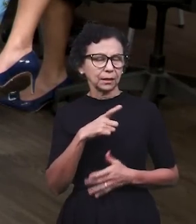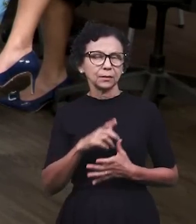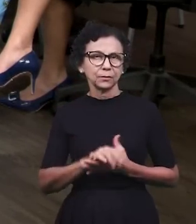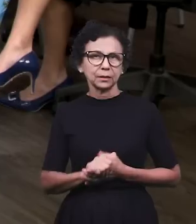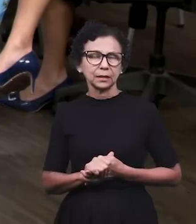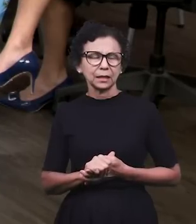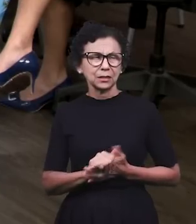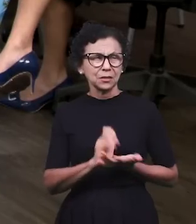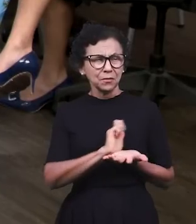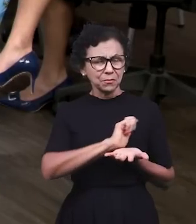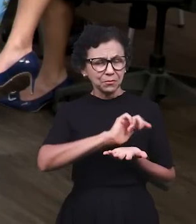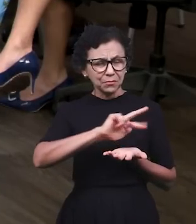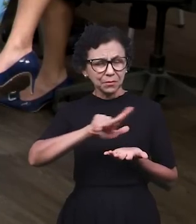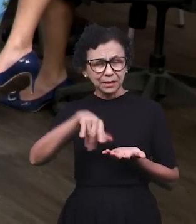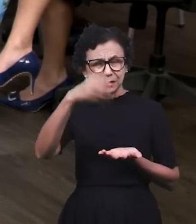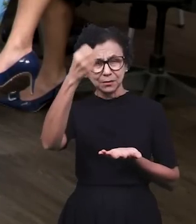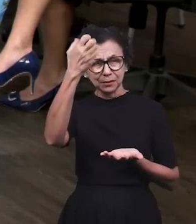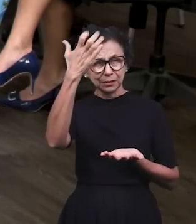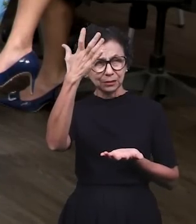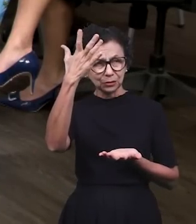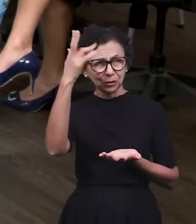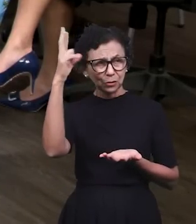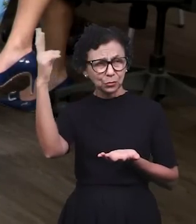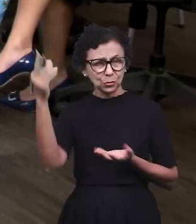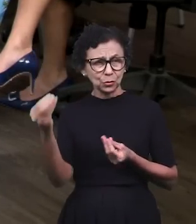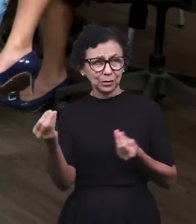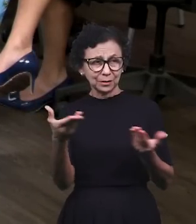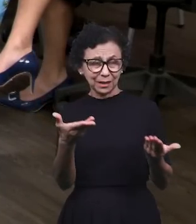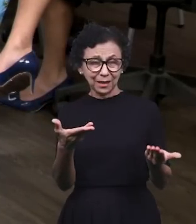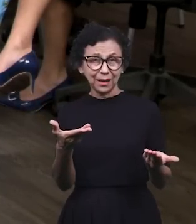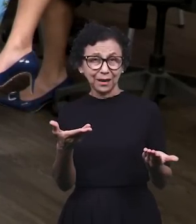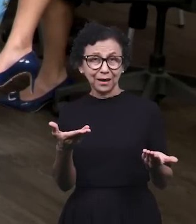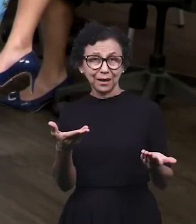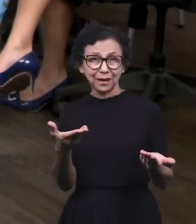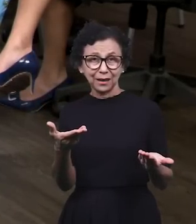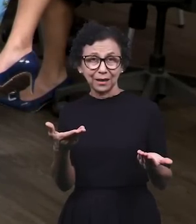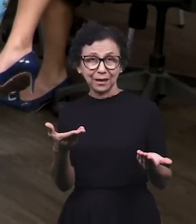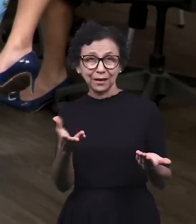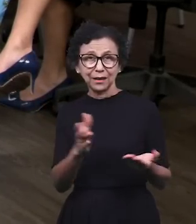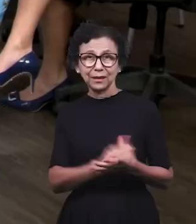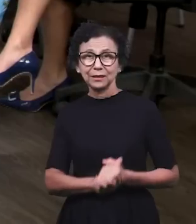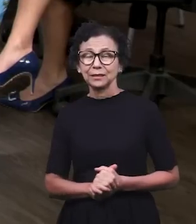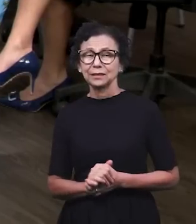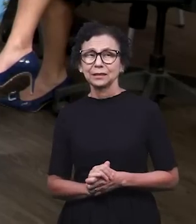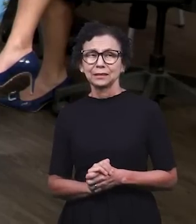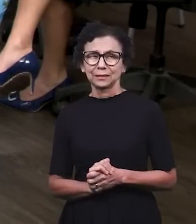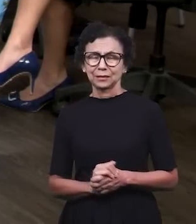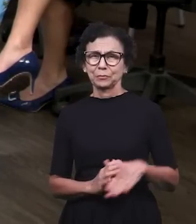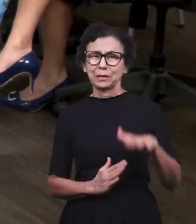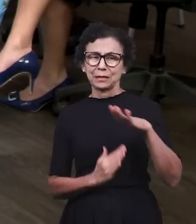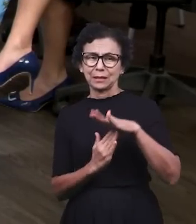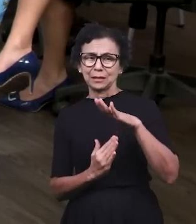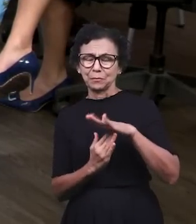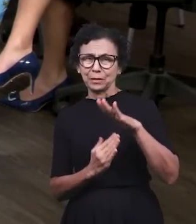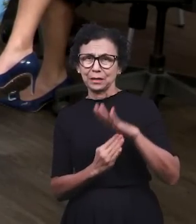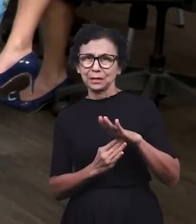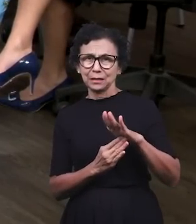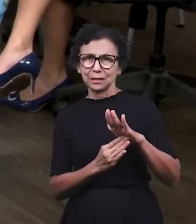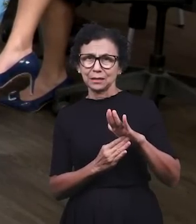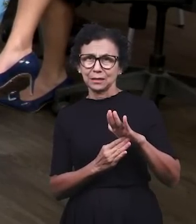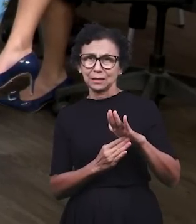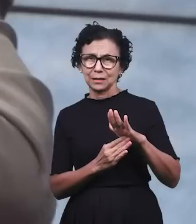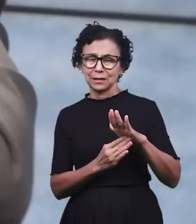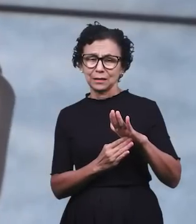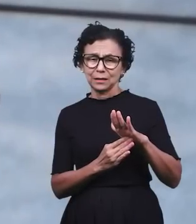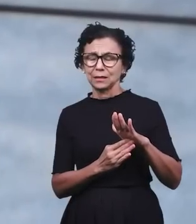situação infinita de revelações que o senhor tem. Isso, pelo contrário, se alguém pensa que isso limita, pelo contrário, isso dá um